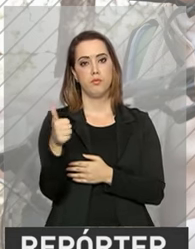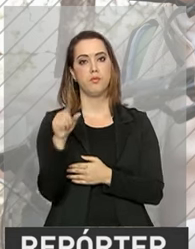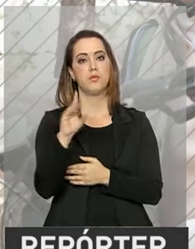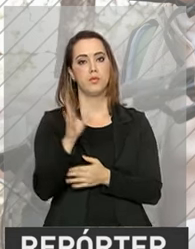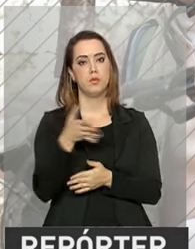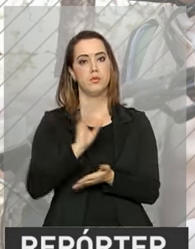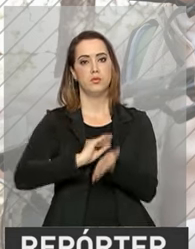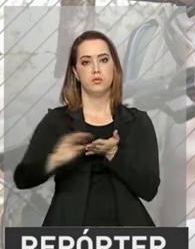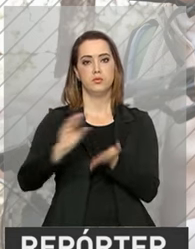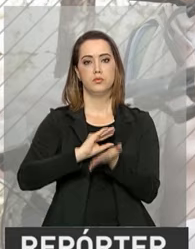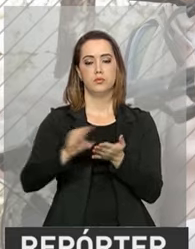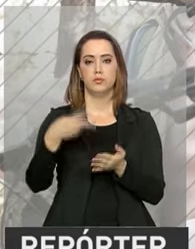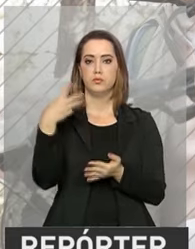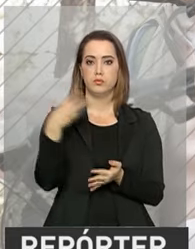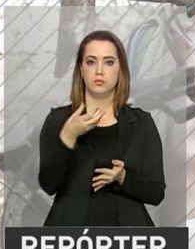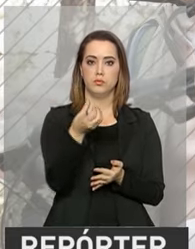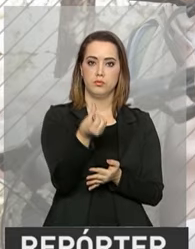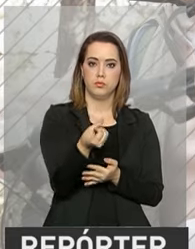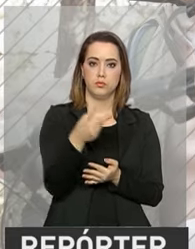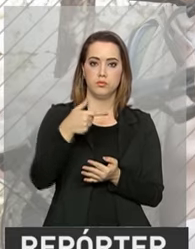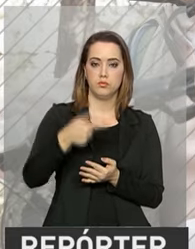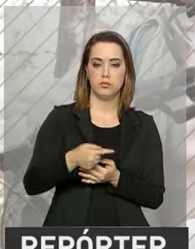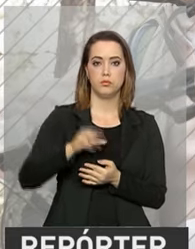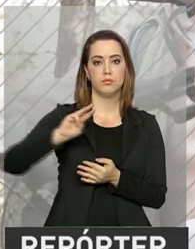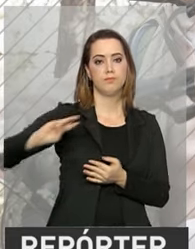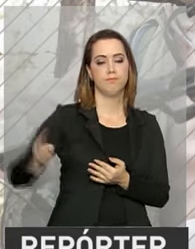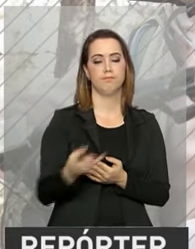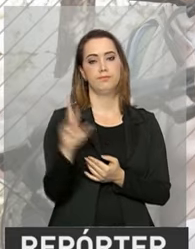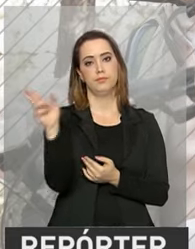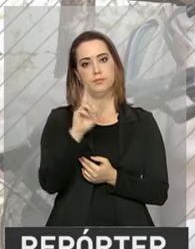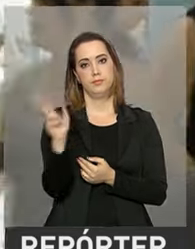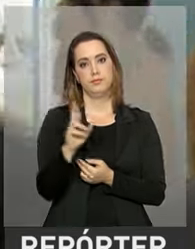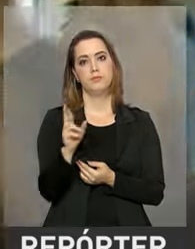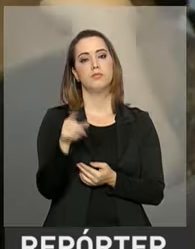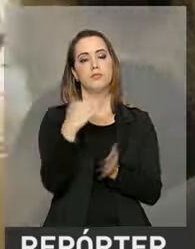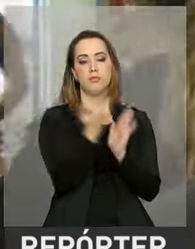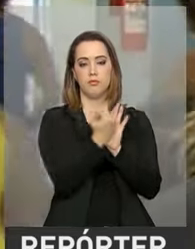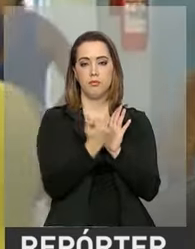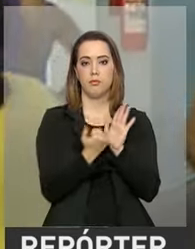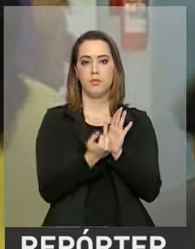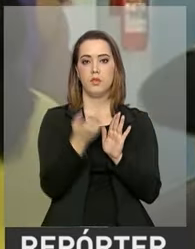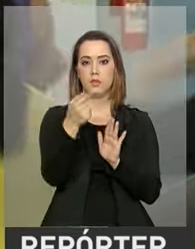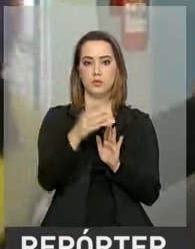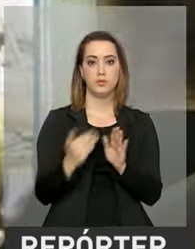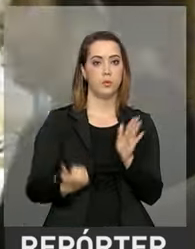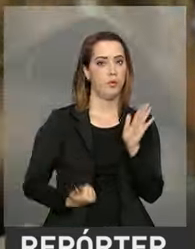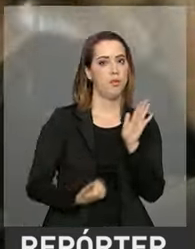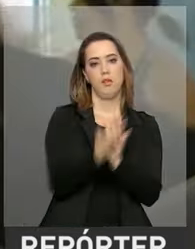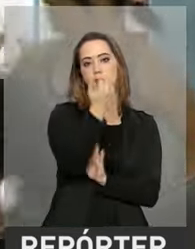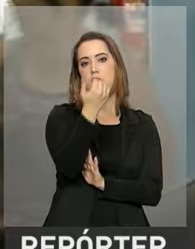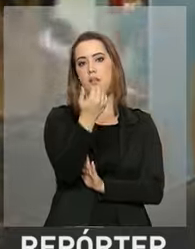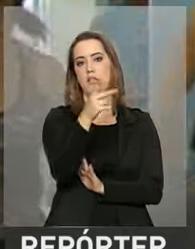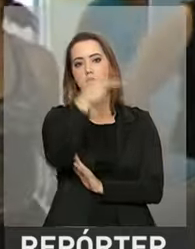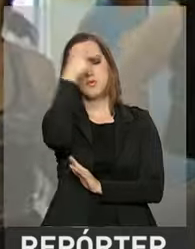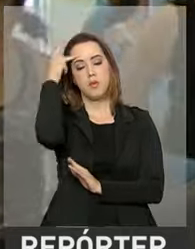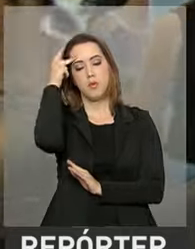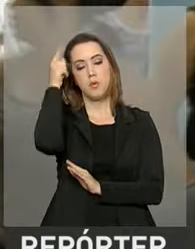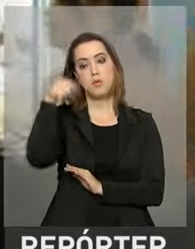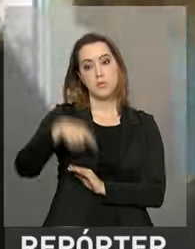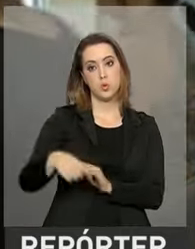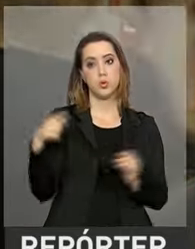de 367 milhões de reais no programa. Mais pessoas na atividade física é menos pessoas no